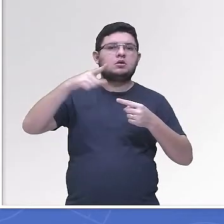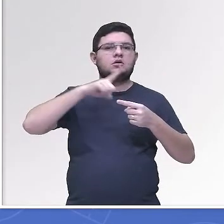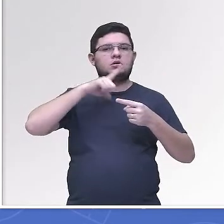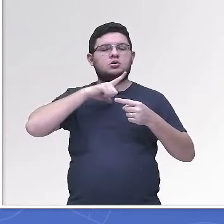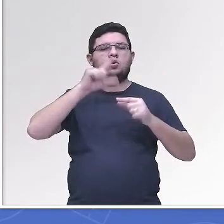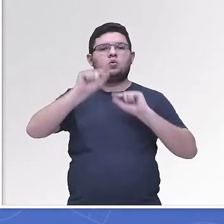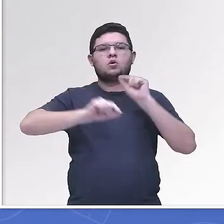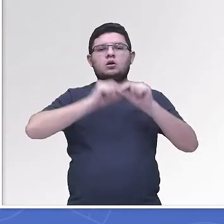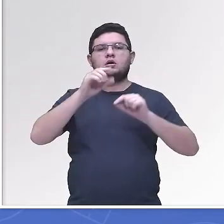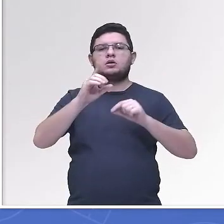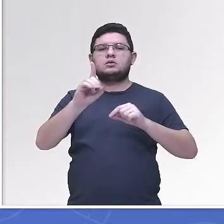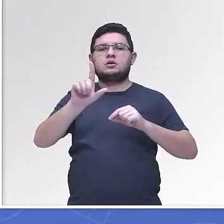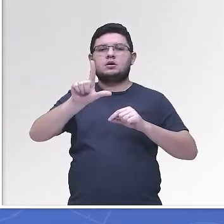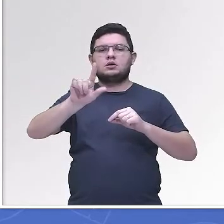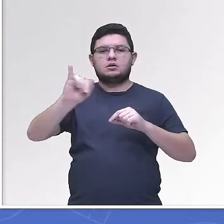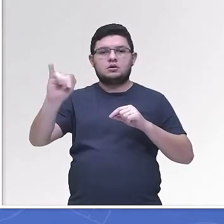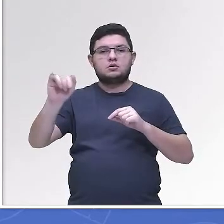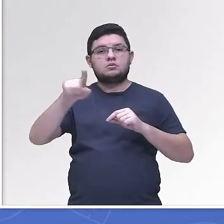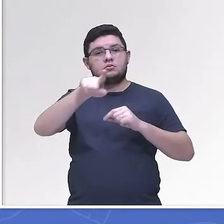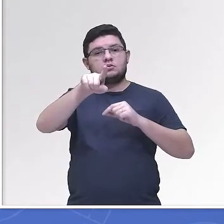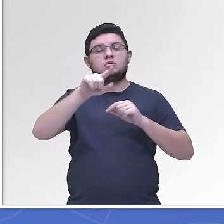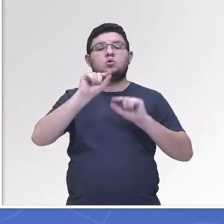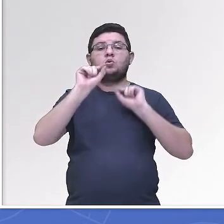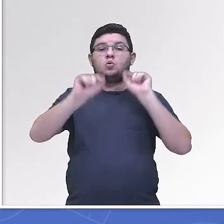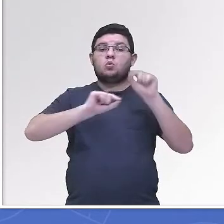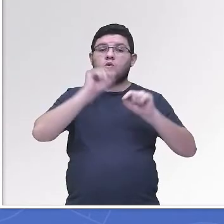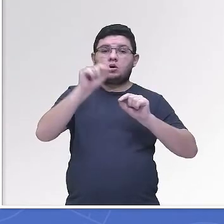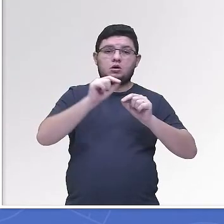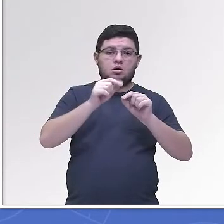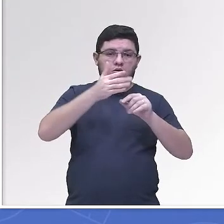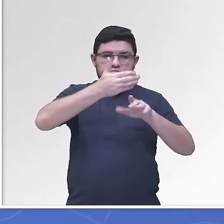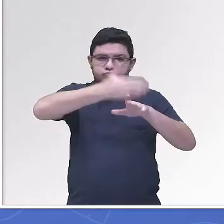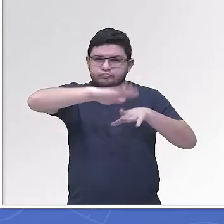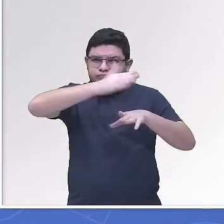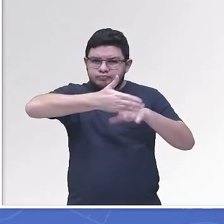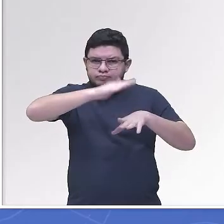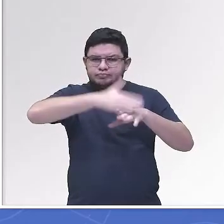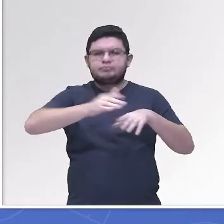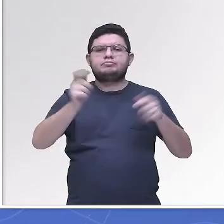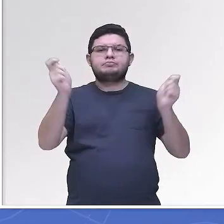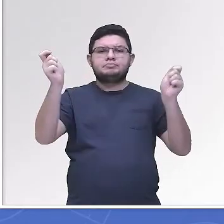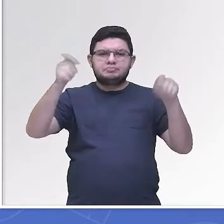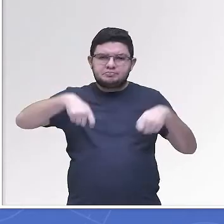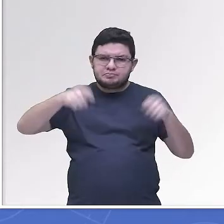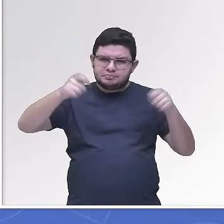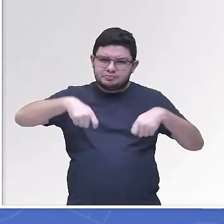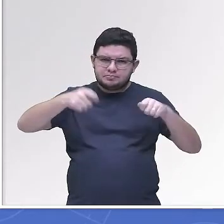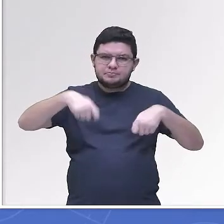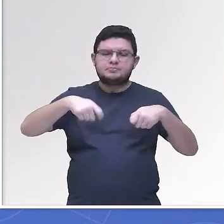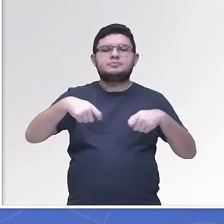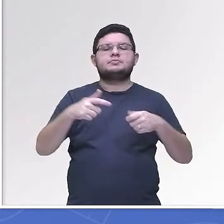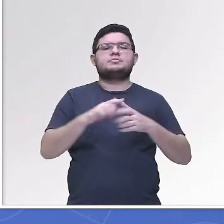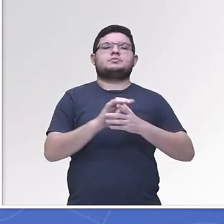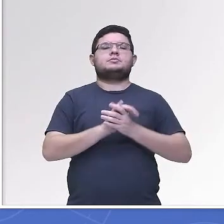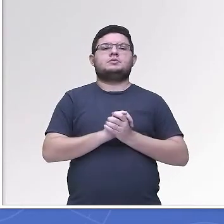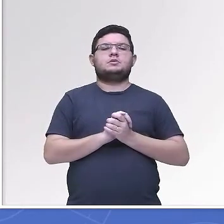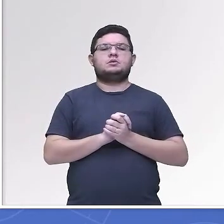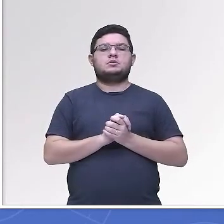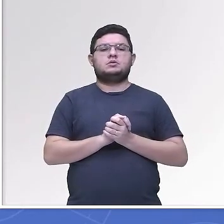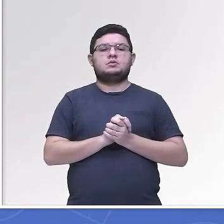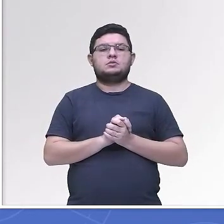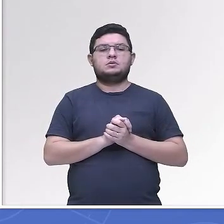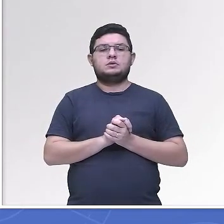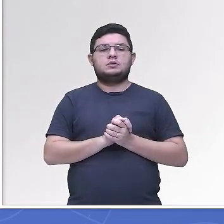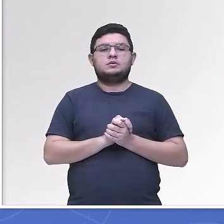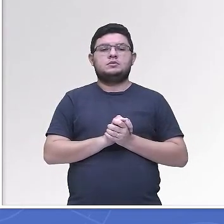nossa DLI. Vocês vão poder aplicar melhor esse conteúdo bem simples. E vocês vão responder